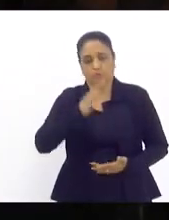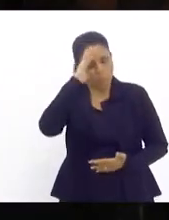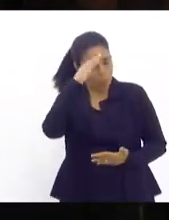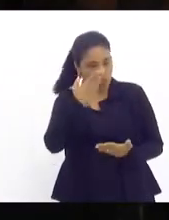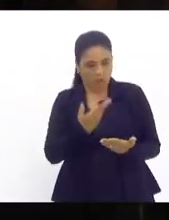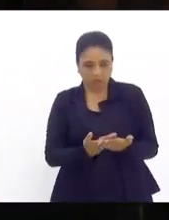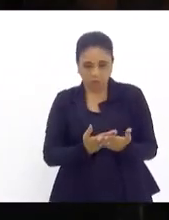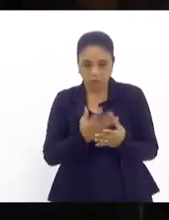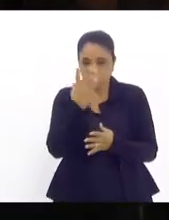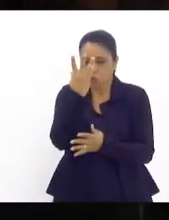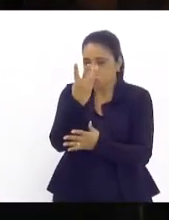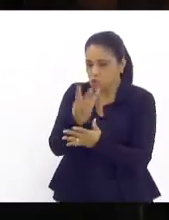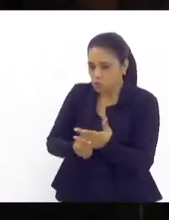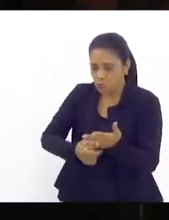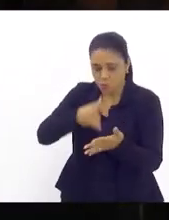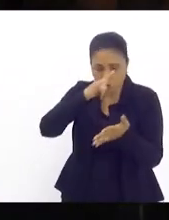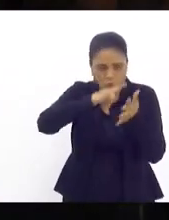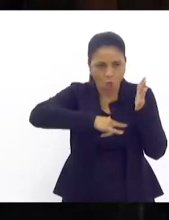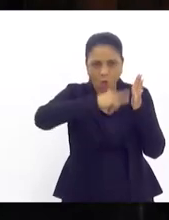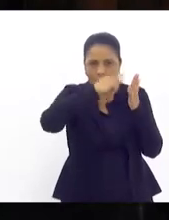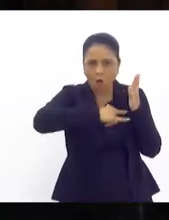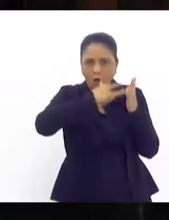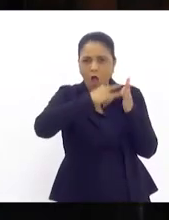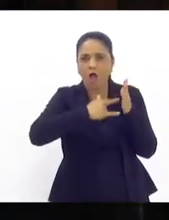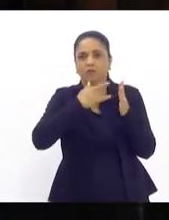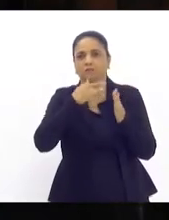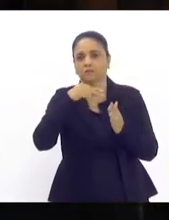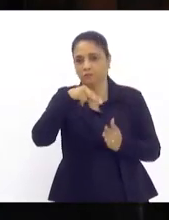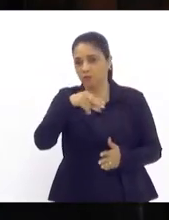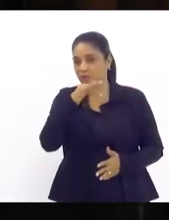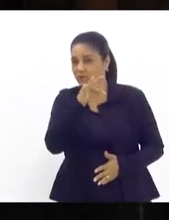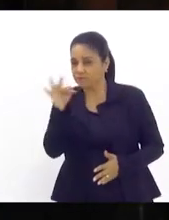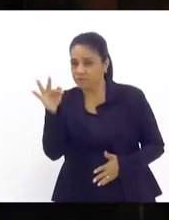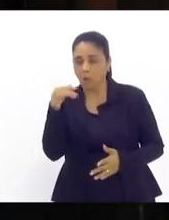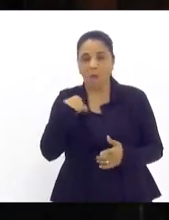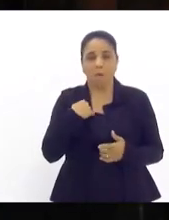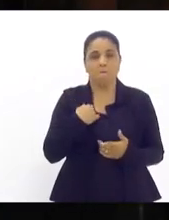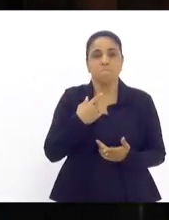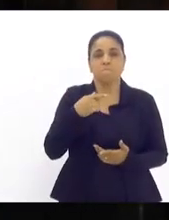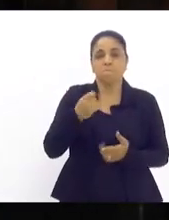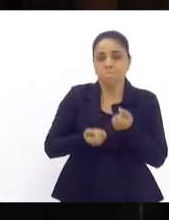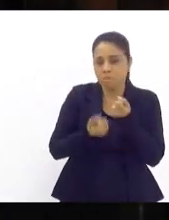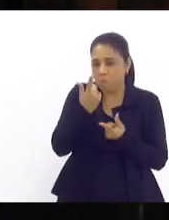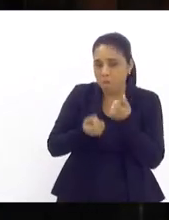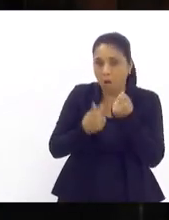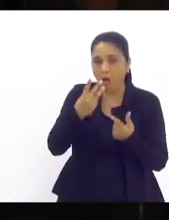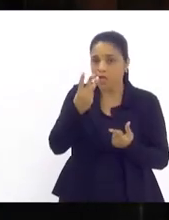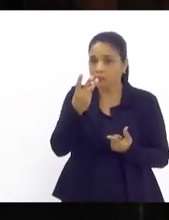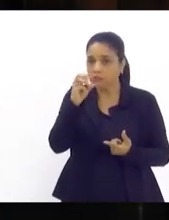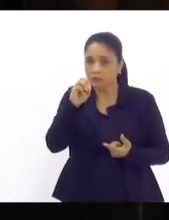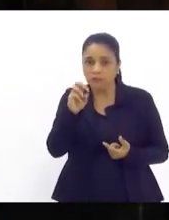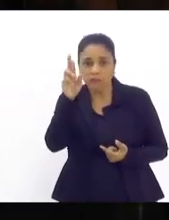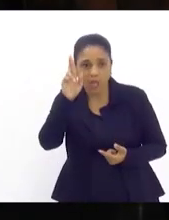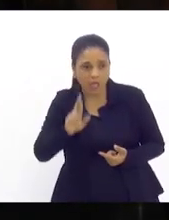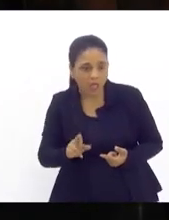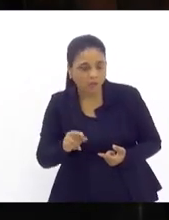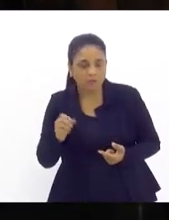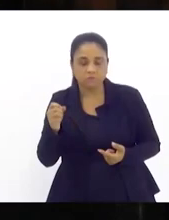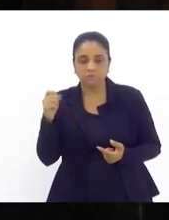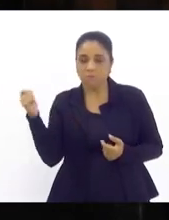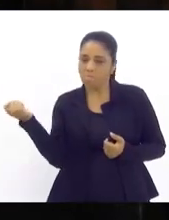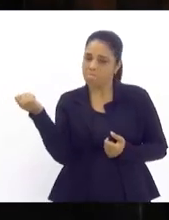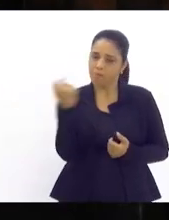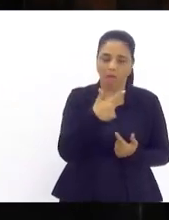de sumiço de nota fiscal, é pipoca, R$30, mais cara do que em shopping da Barra da